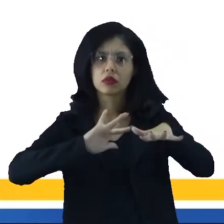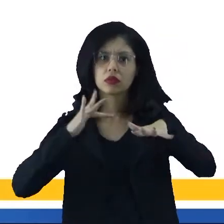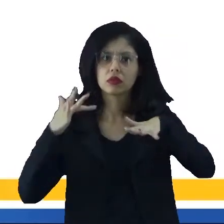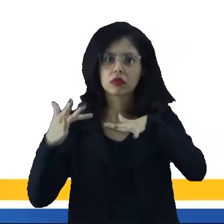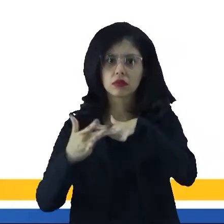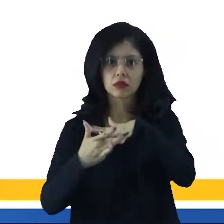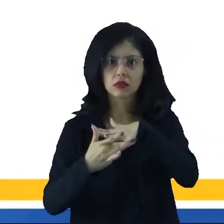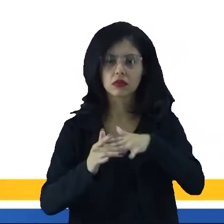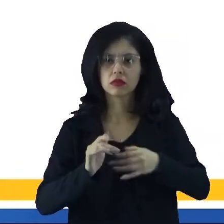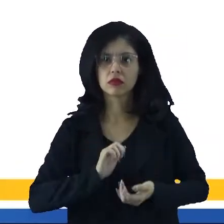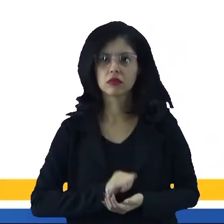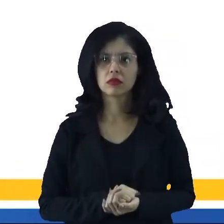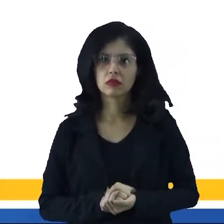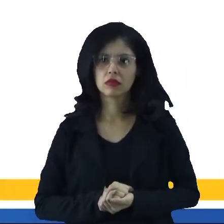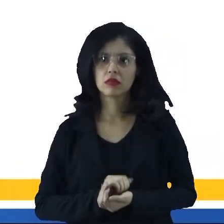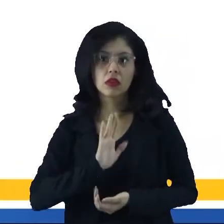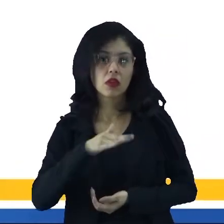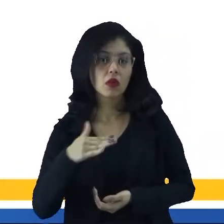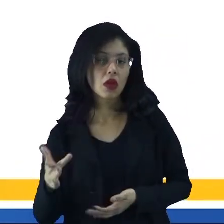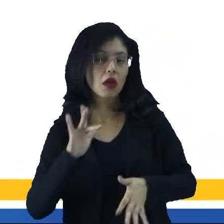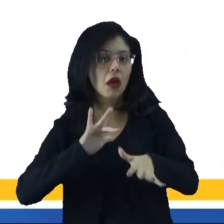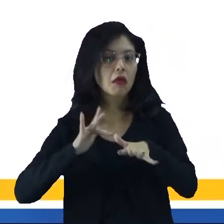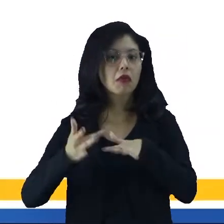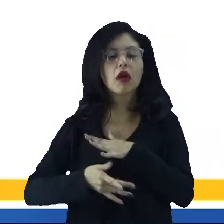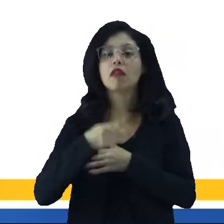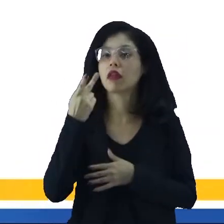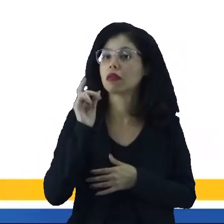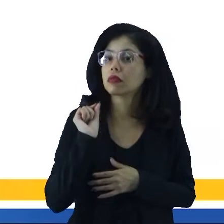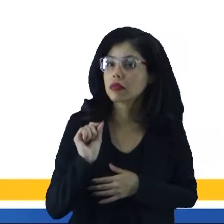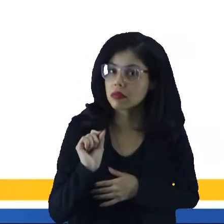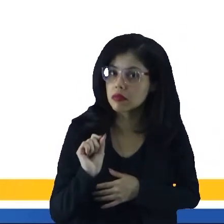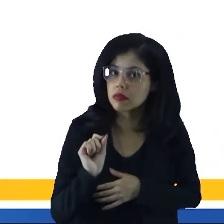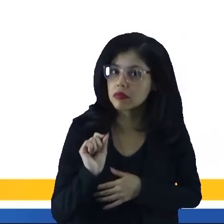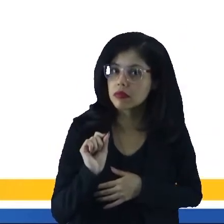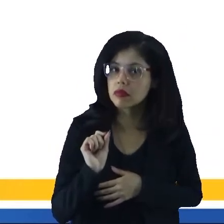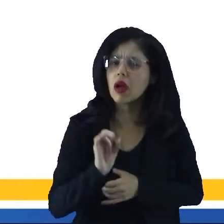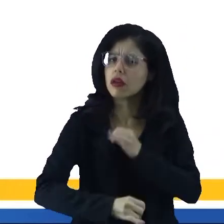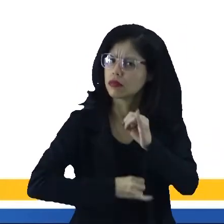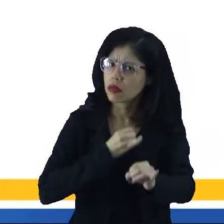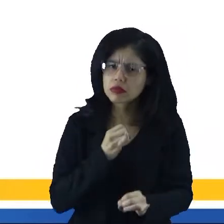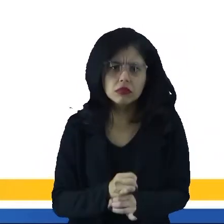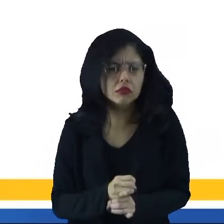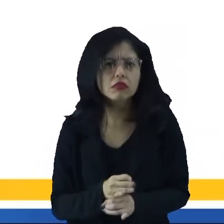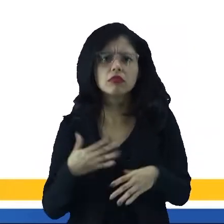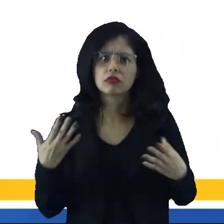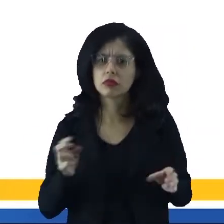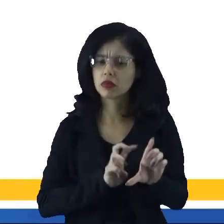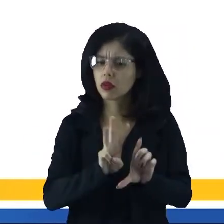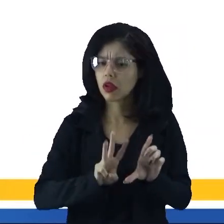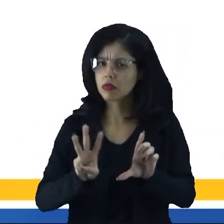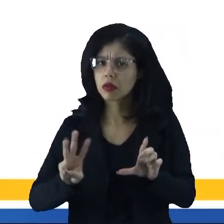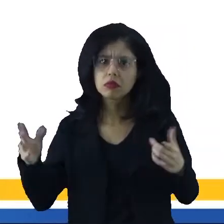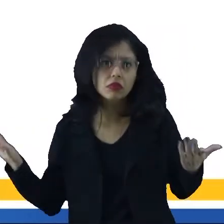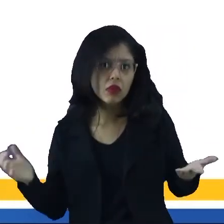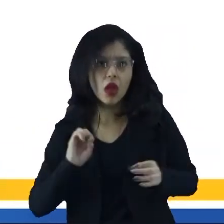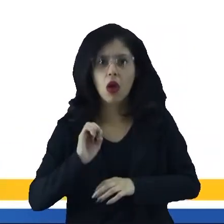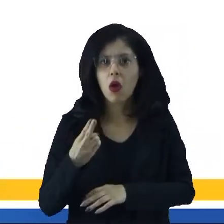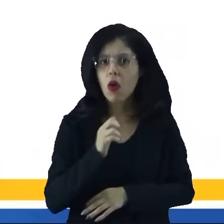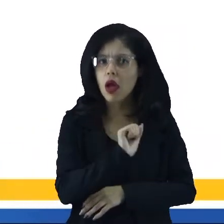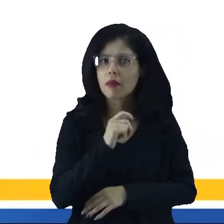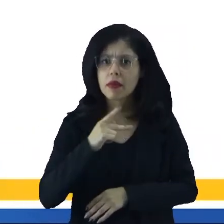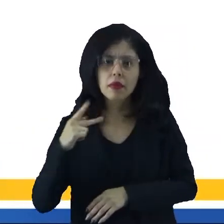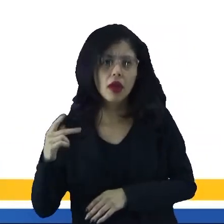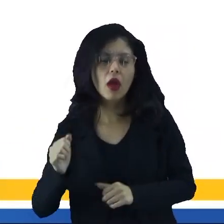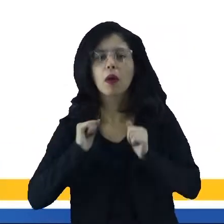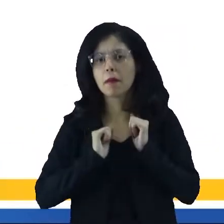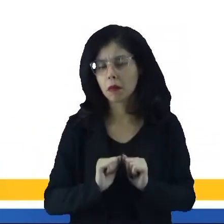Rede social. Quando eu falo rede social, estou me referindo à internet, aquele site, ou aplicativos que eu tenho